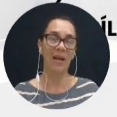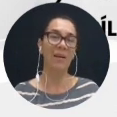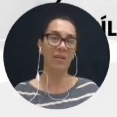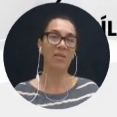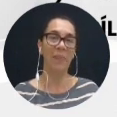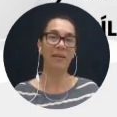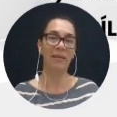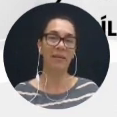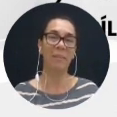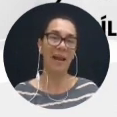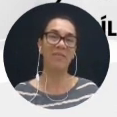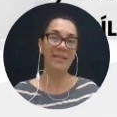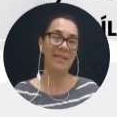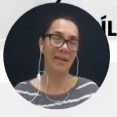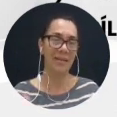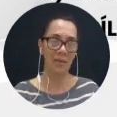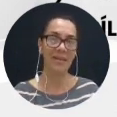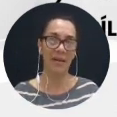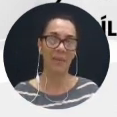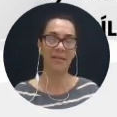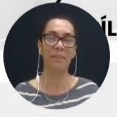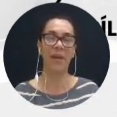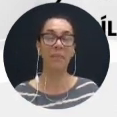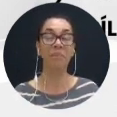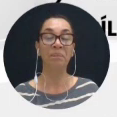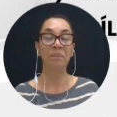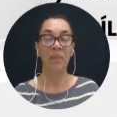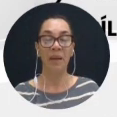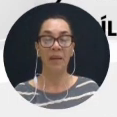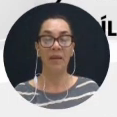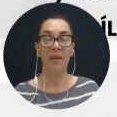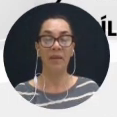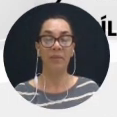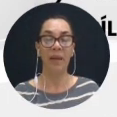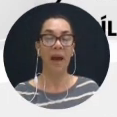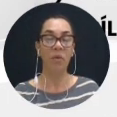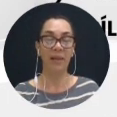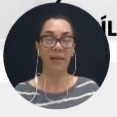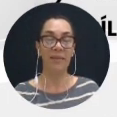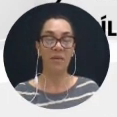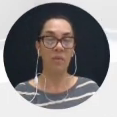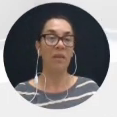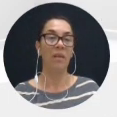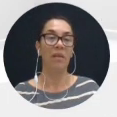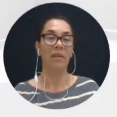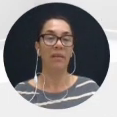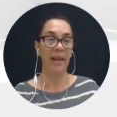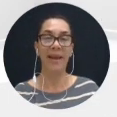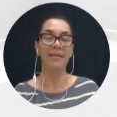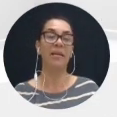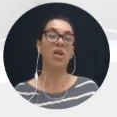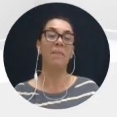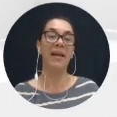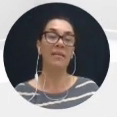analisar os fragmentos da palavra em si, né? Que são as sílabas. Tá? A outra questão,